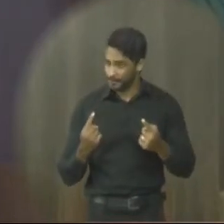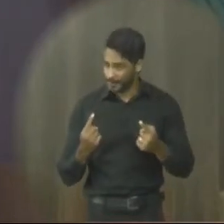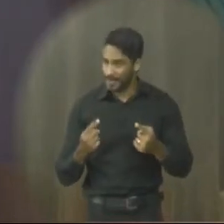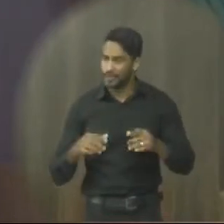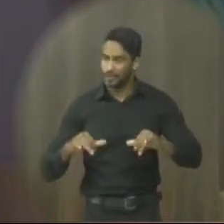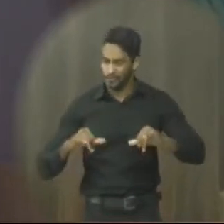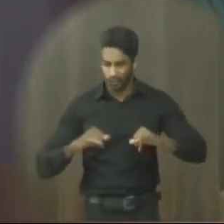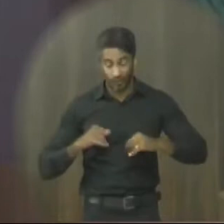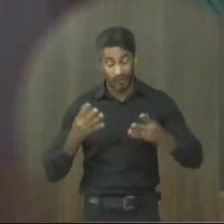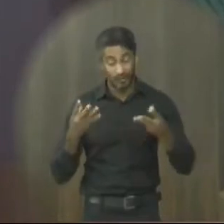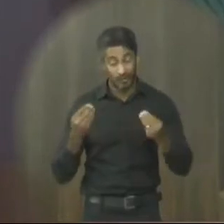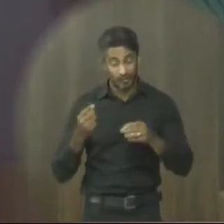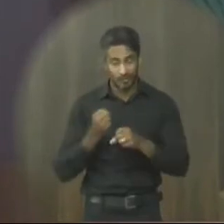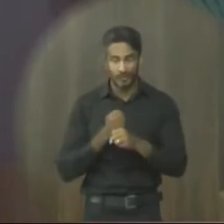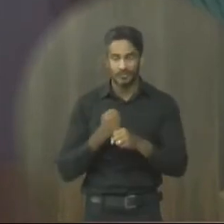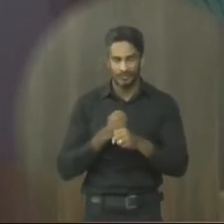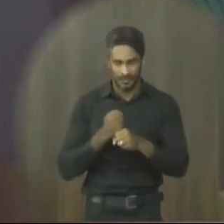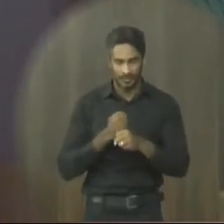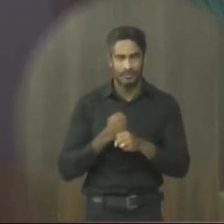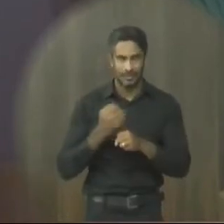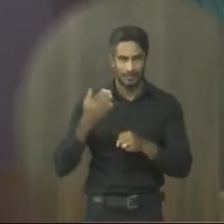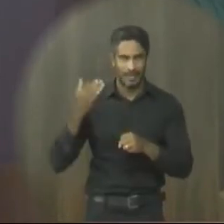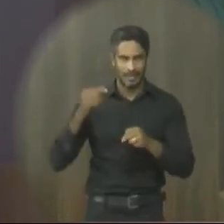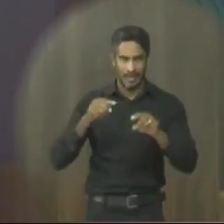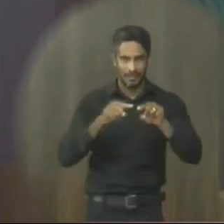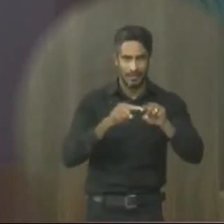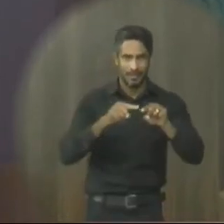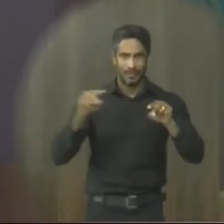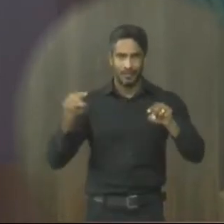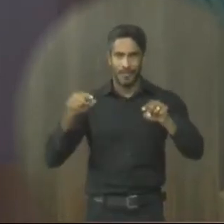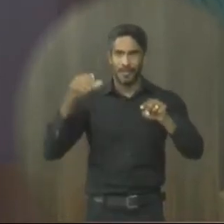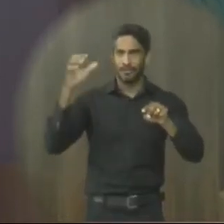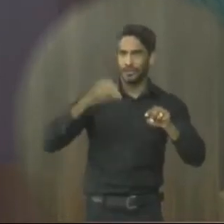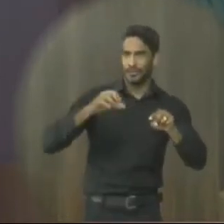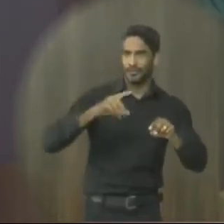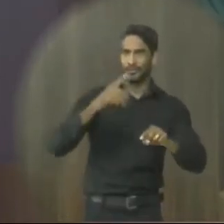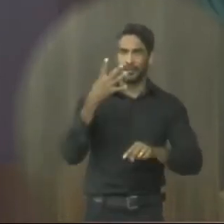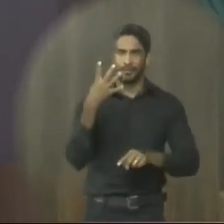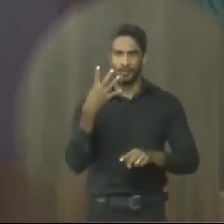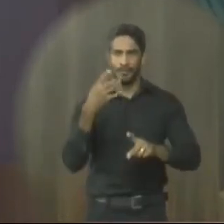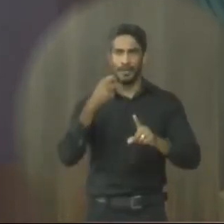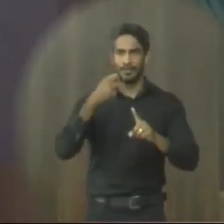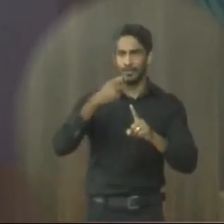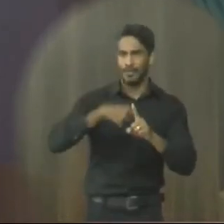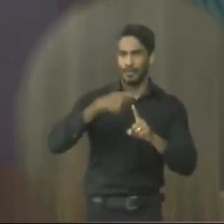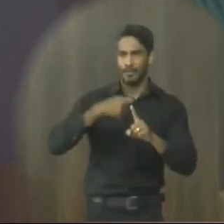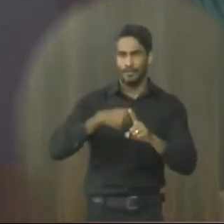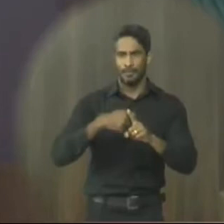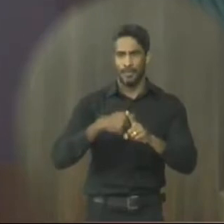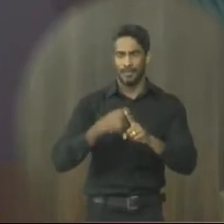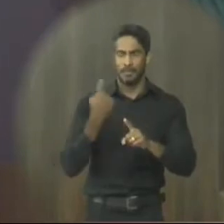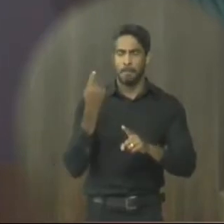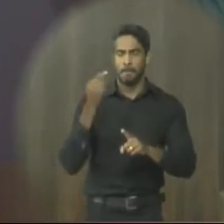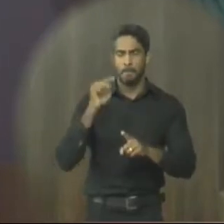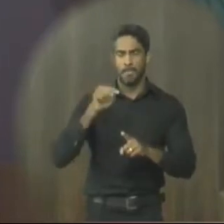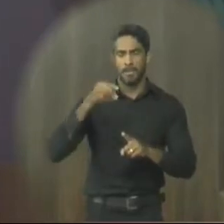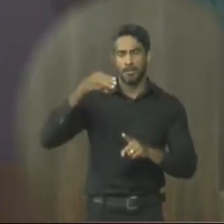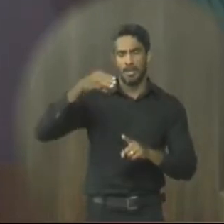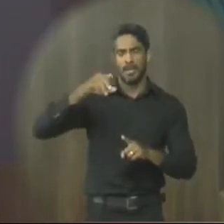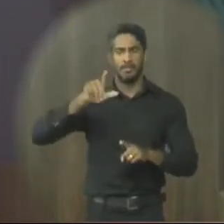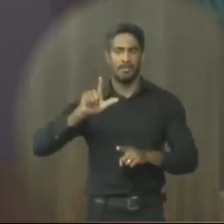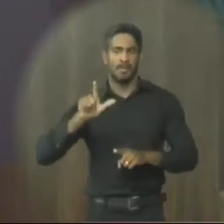sofremos muito o ano passado mesmo com esse período de chuva. Nós tivemos em 4 meses aí 1.000 milímetros de chuva, né?